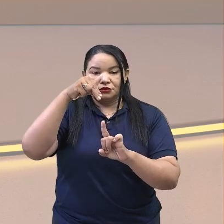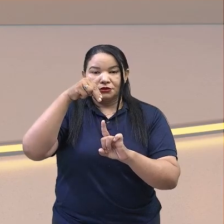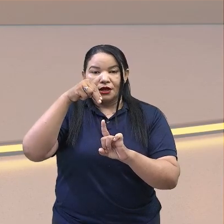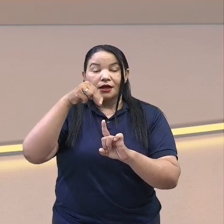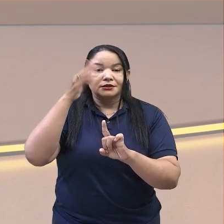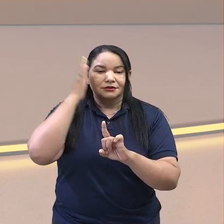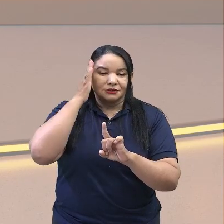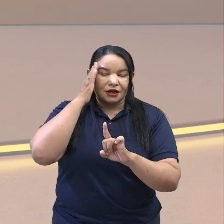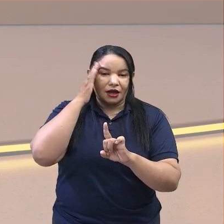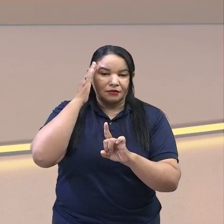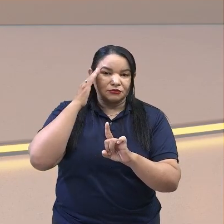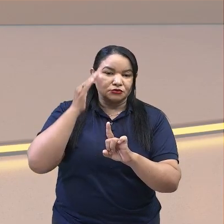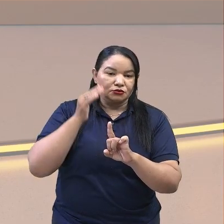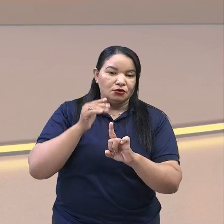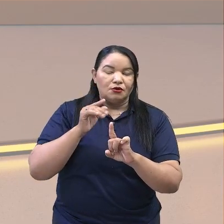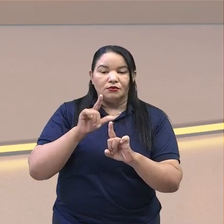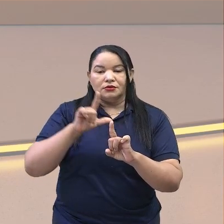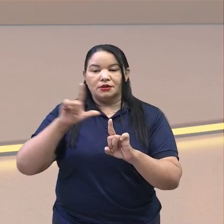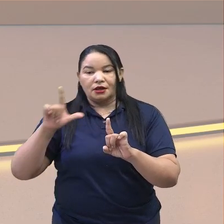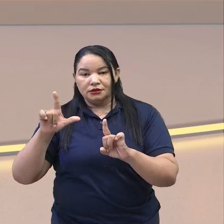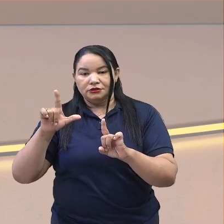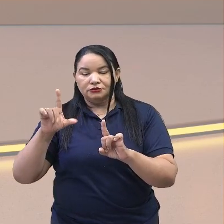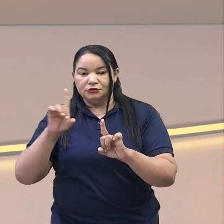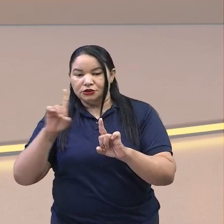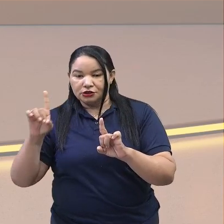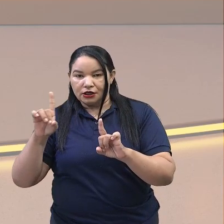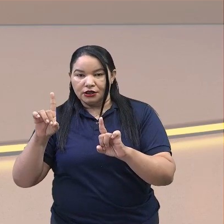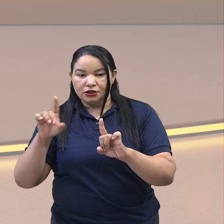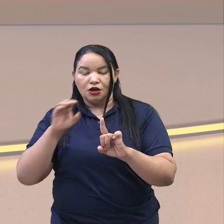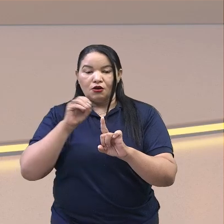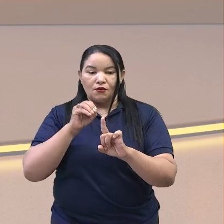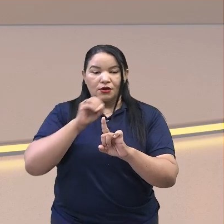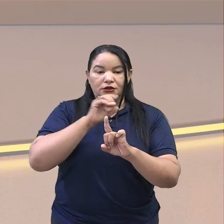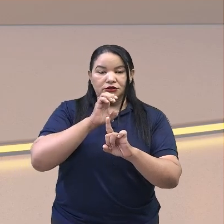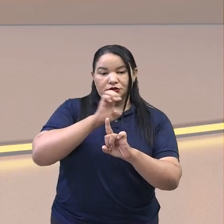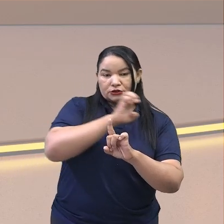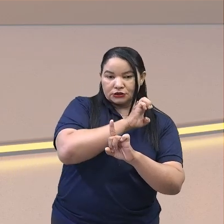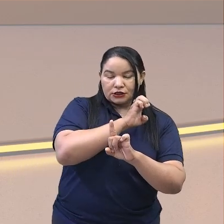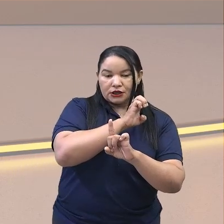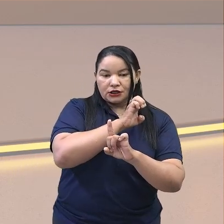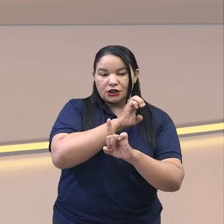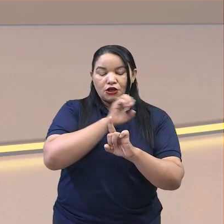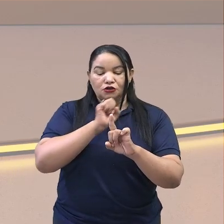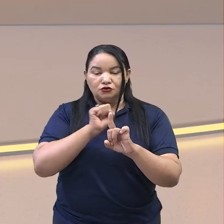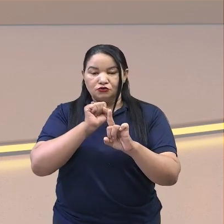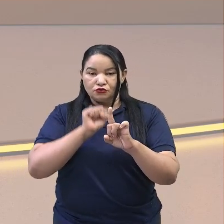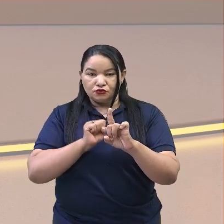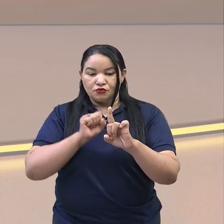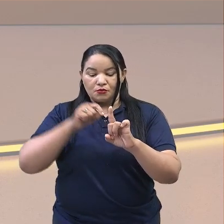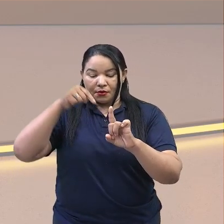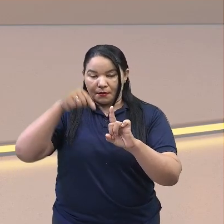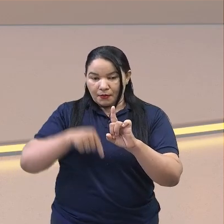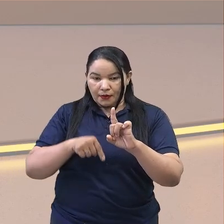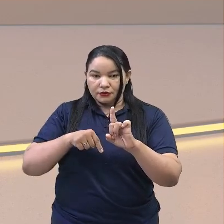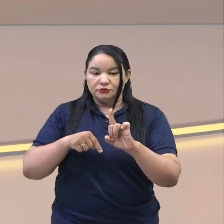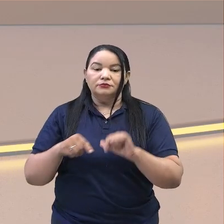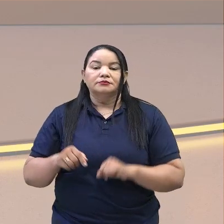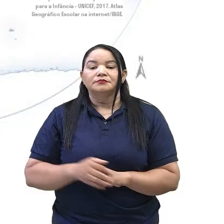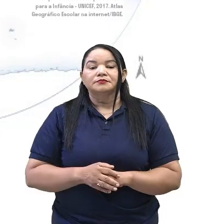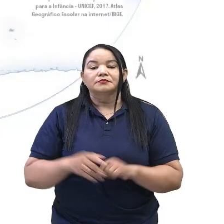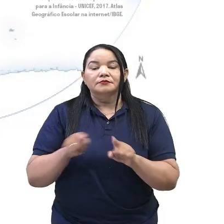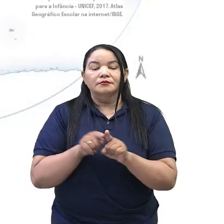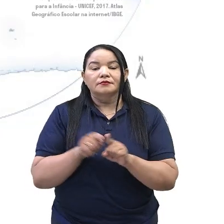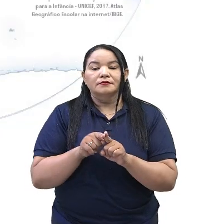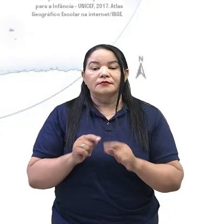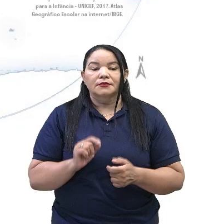sabe que o leste está para a direita, o oeste está para a esquerda e o sul está para baixo. Prosseguindo, a gente trata